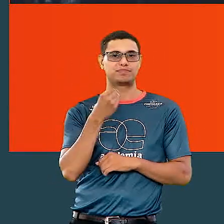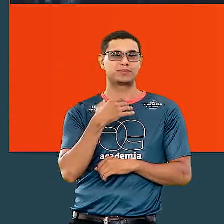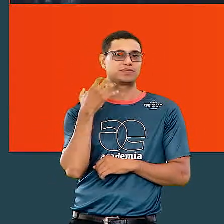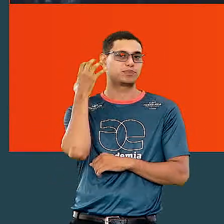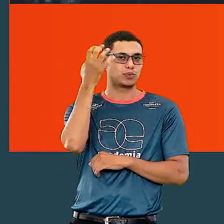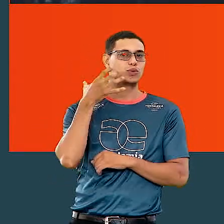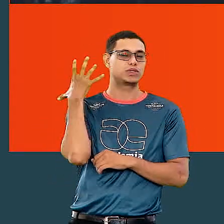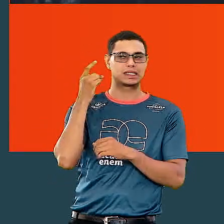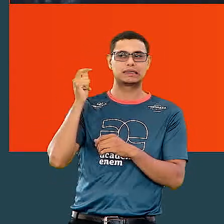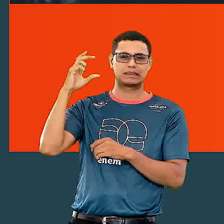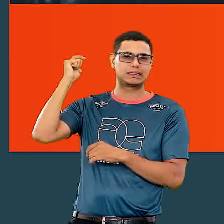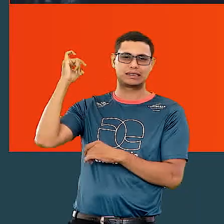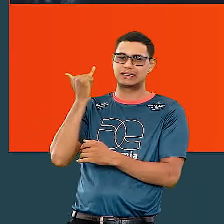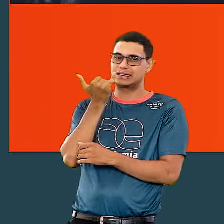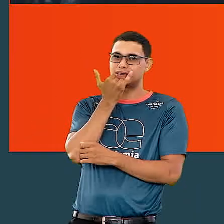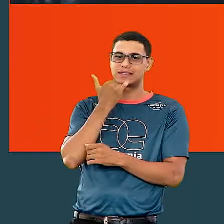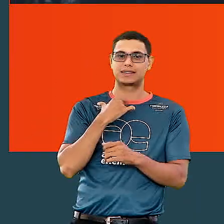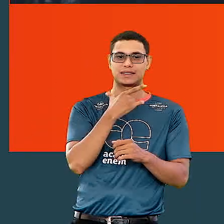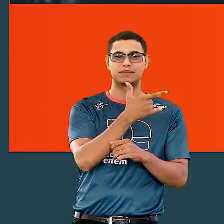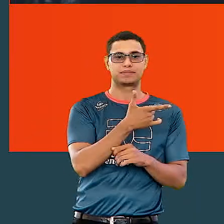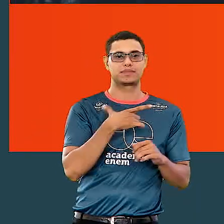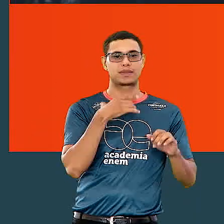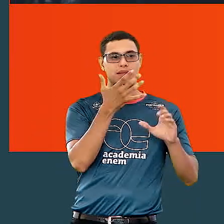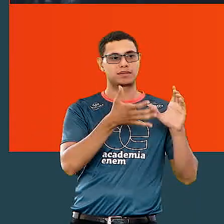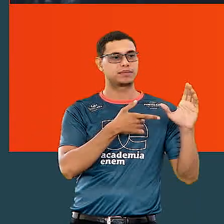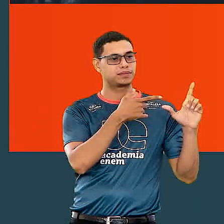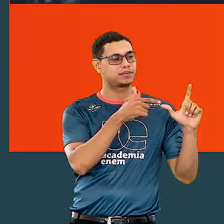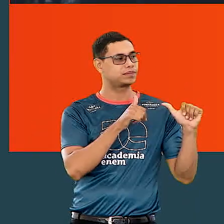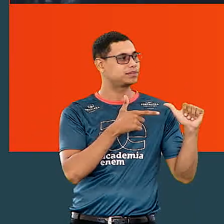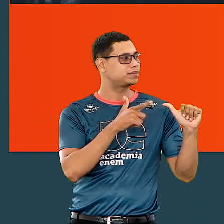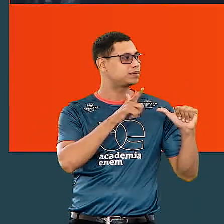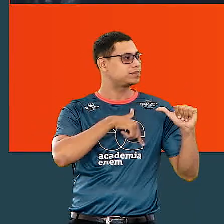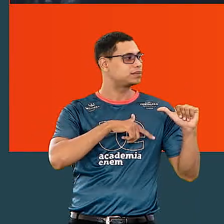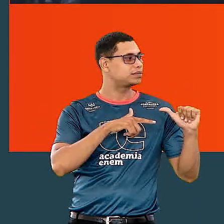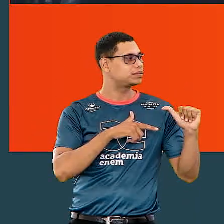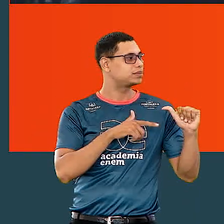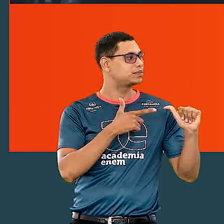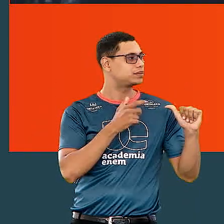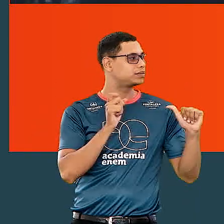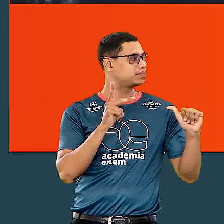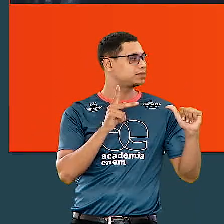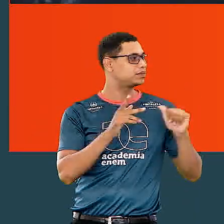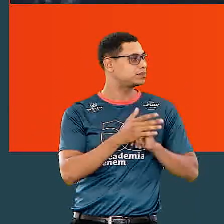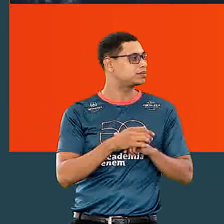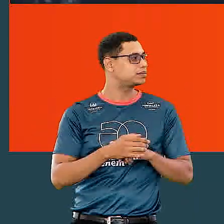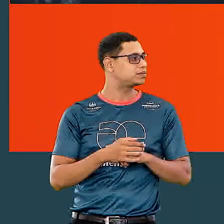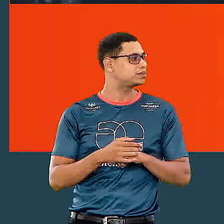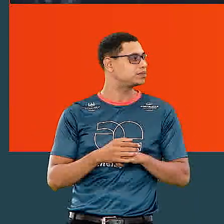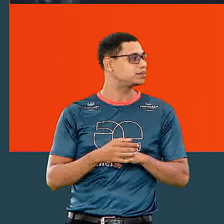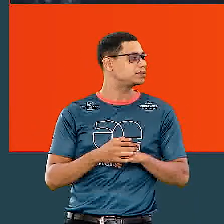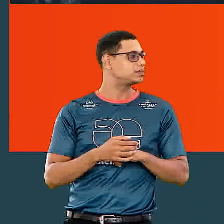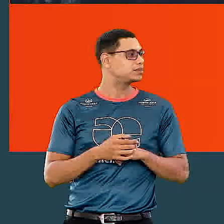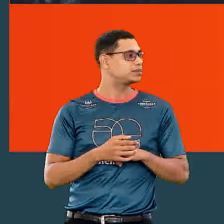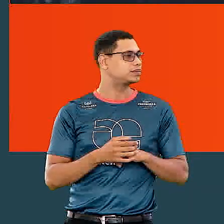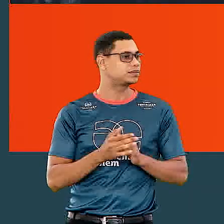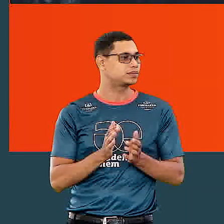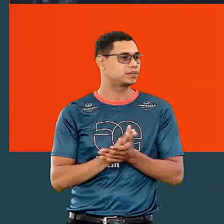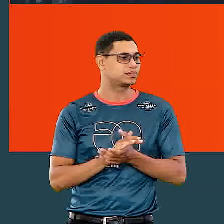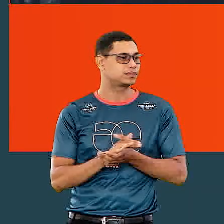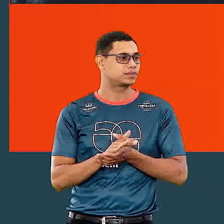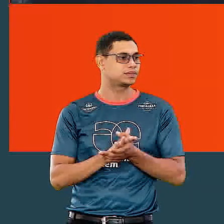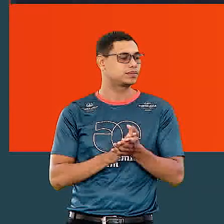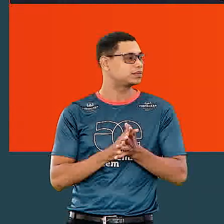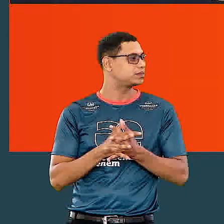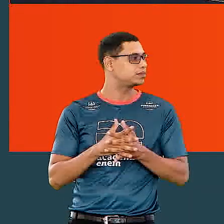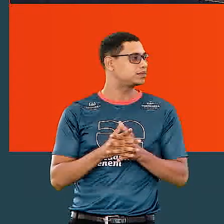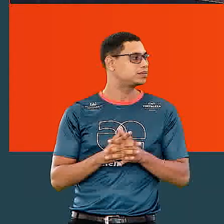não é do tempo de vocês. Letra A. Bote aí, ó. Botou A? Massa. Segunda, irmã. Marque aí a segunda questão,